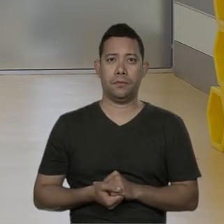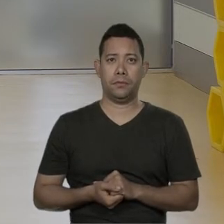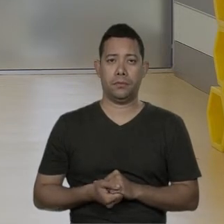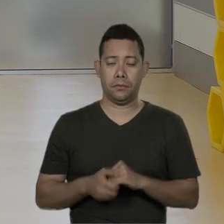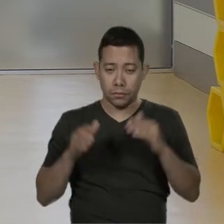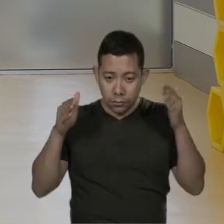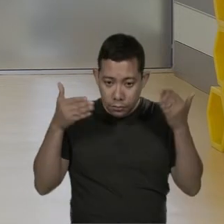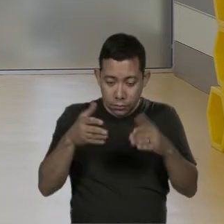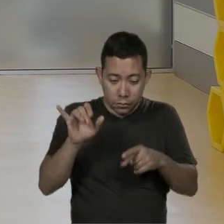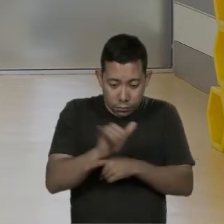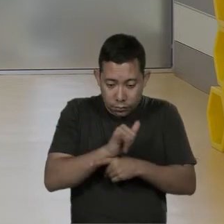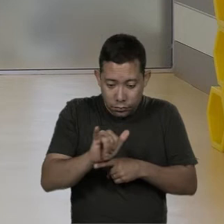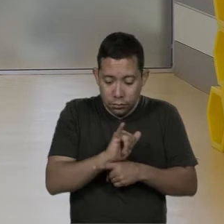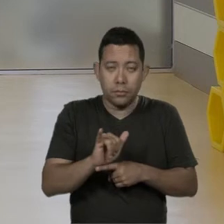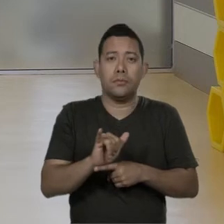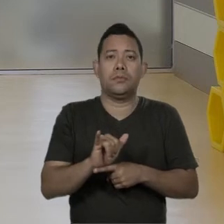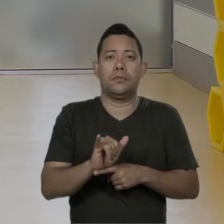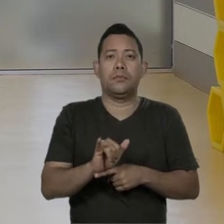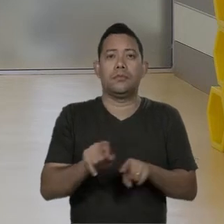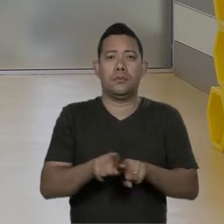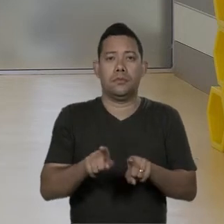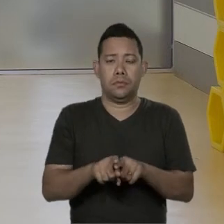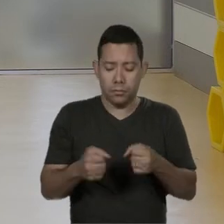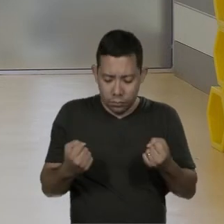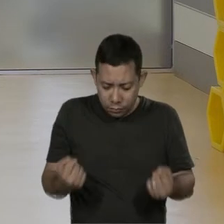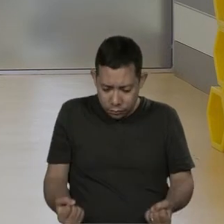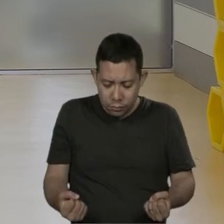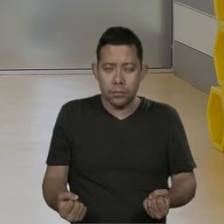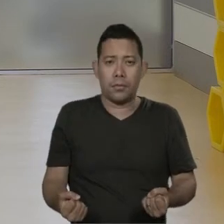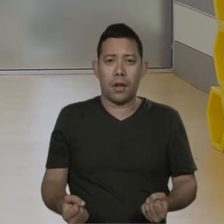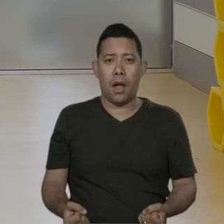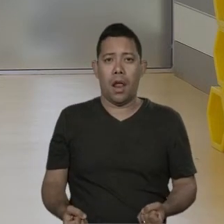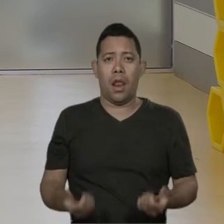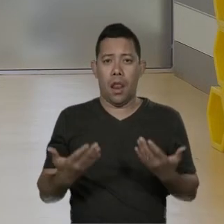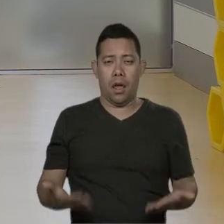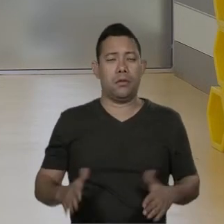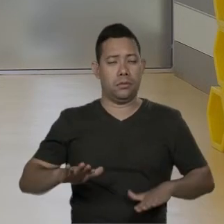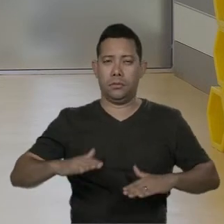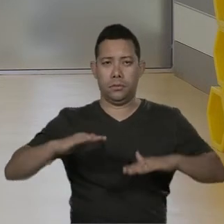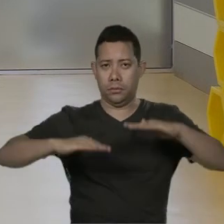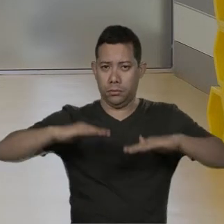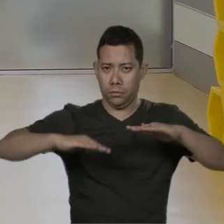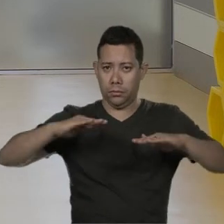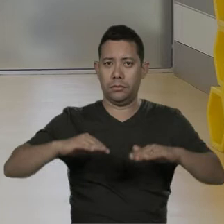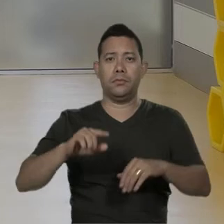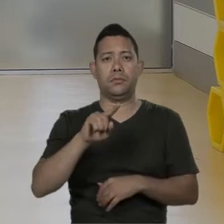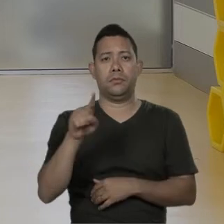Foca na técnica, no controle da sua carga, para não exceder a zona de treinamento, que é a zona 3, a zona